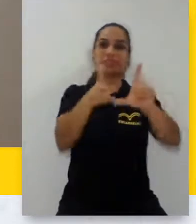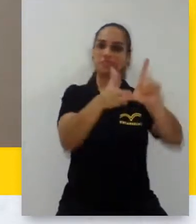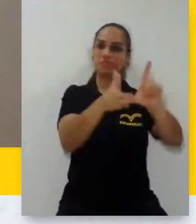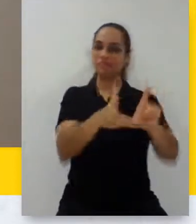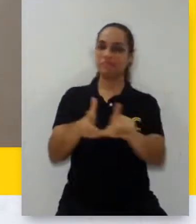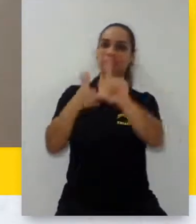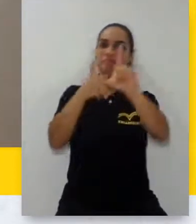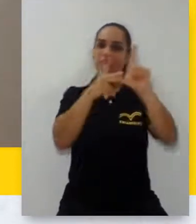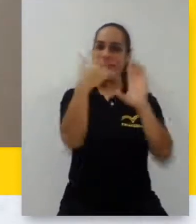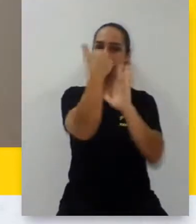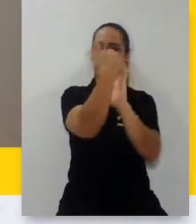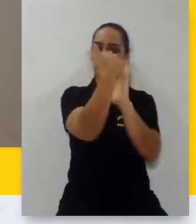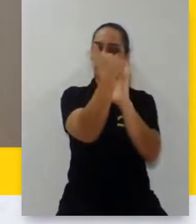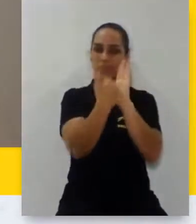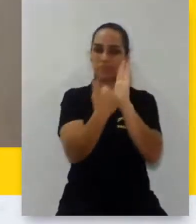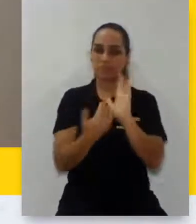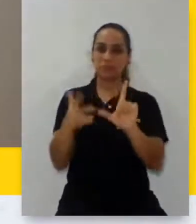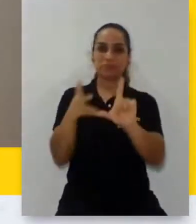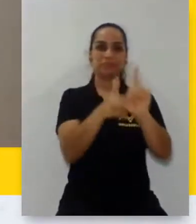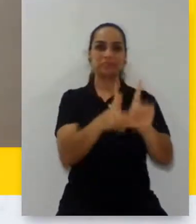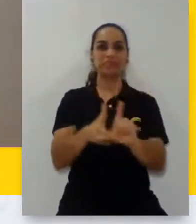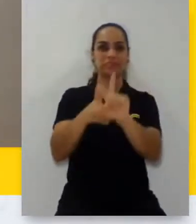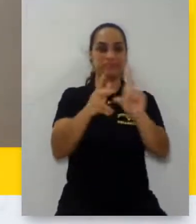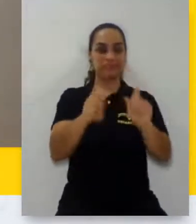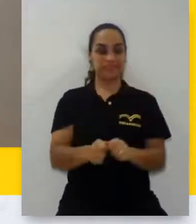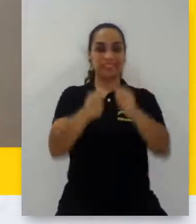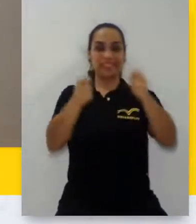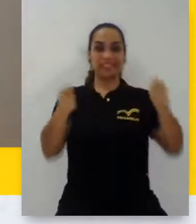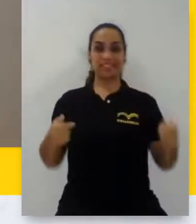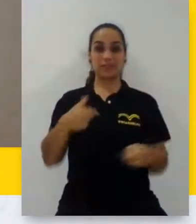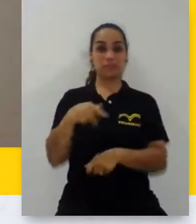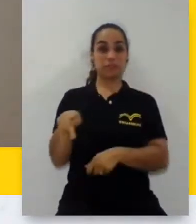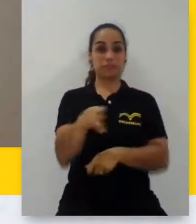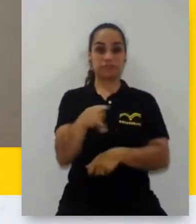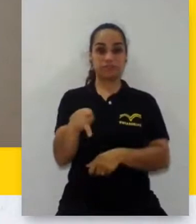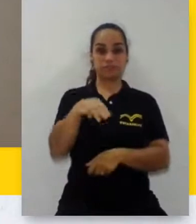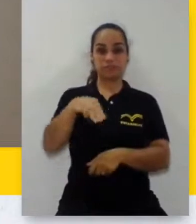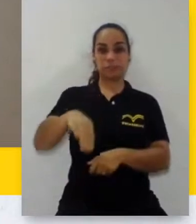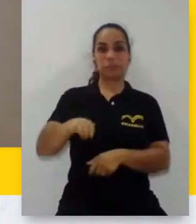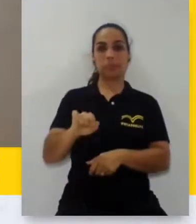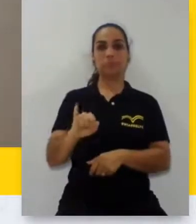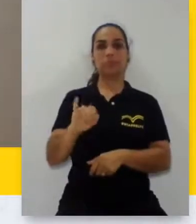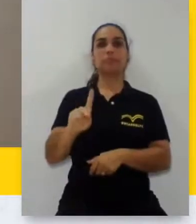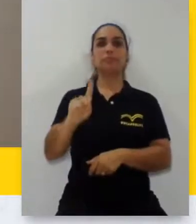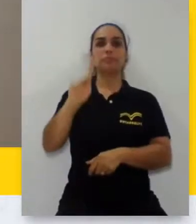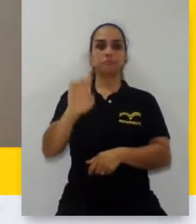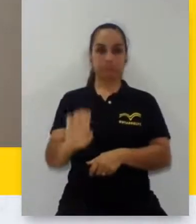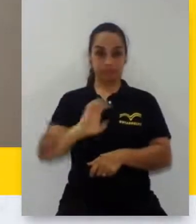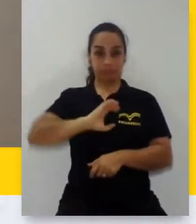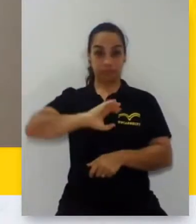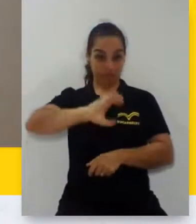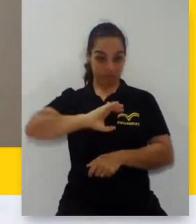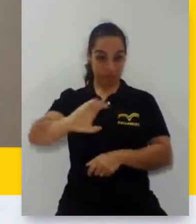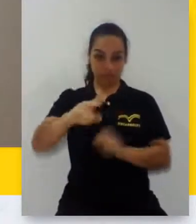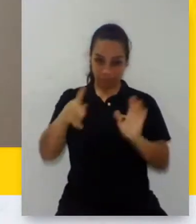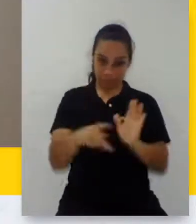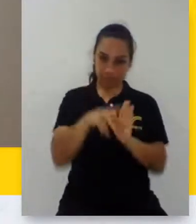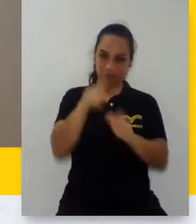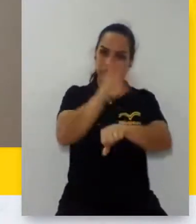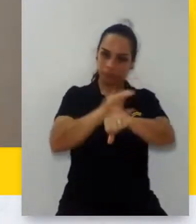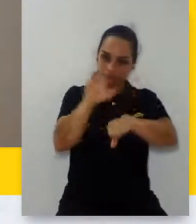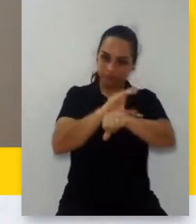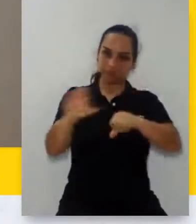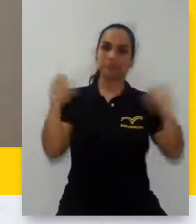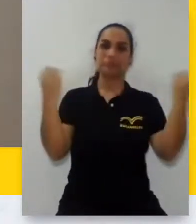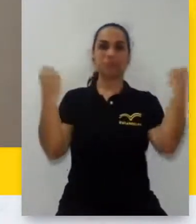Uniaselv. Sou a professora Maike, coordenadora do curso de Educação Física. Quero agradecer a cada um de vocês que